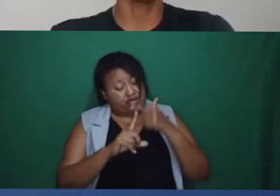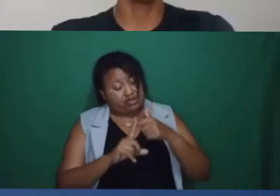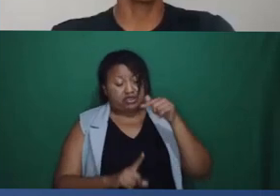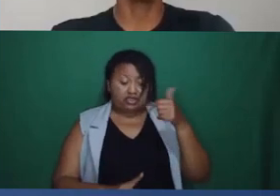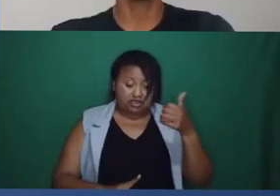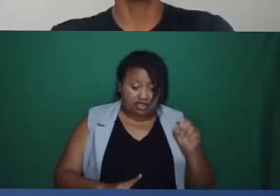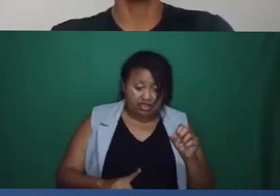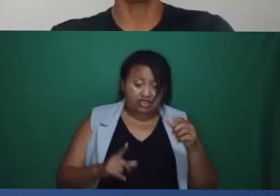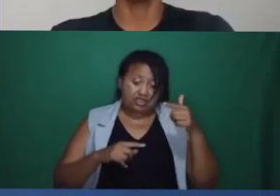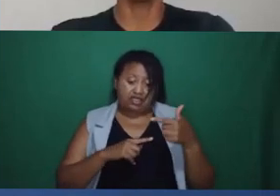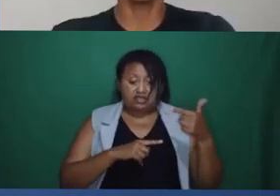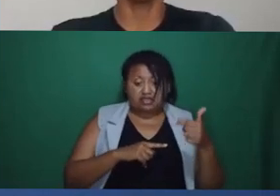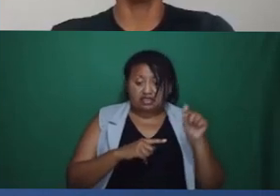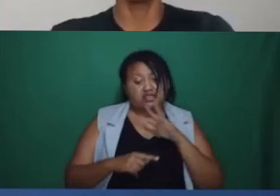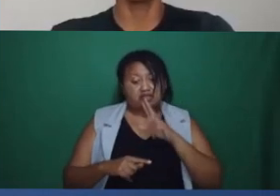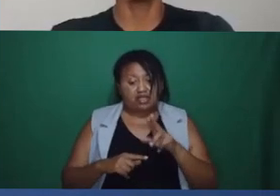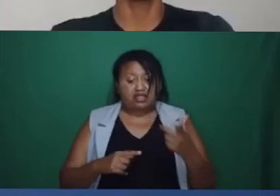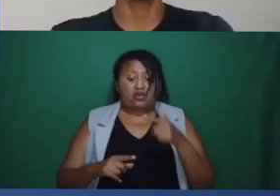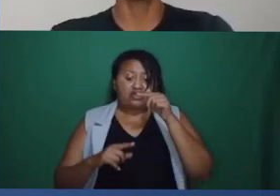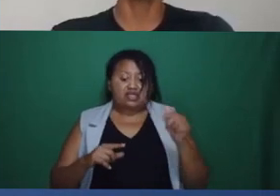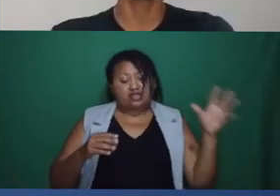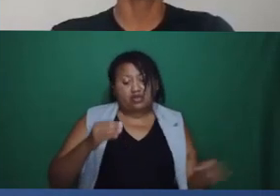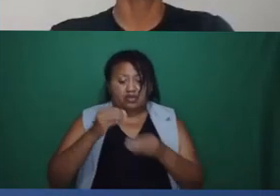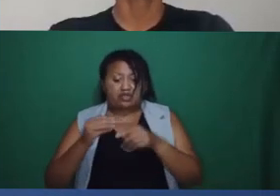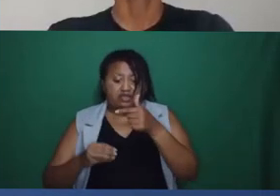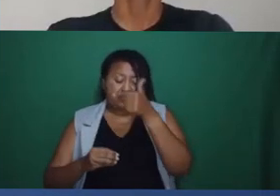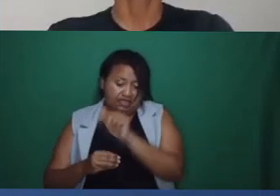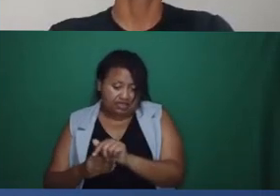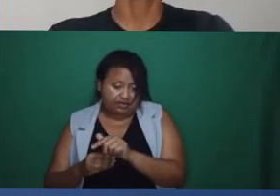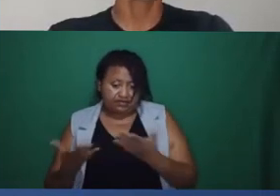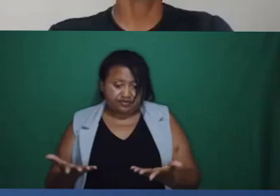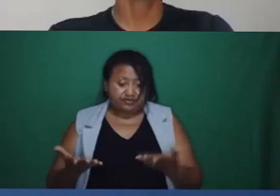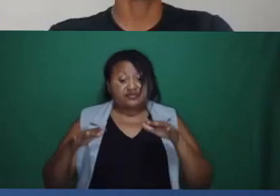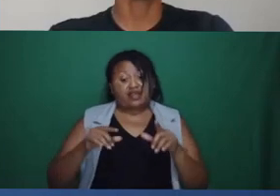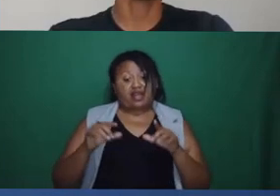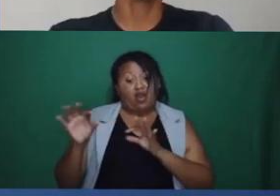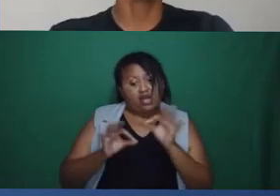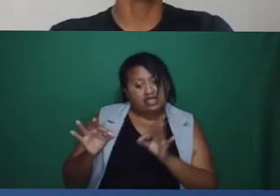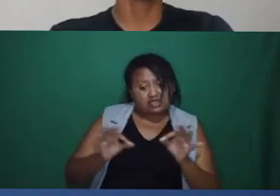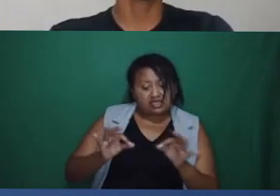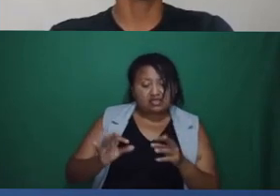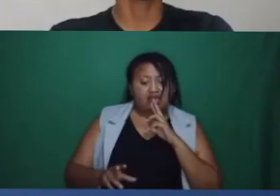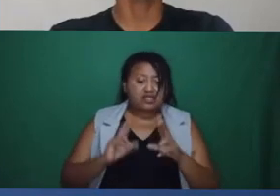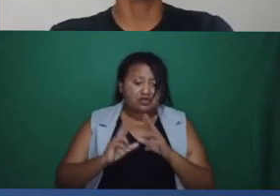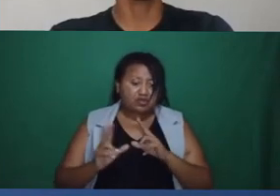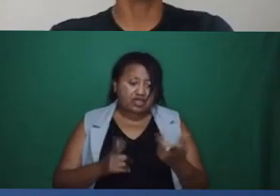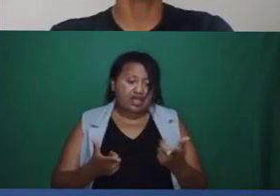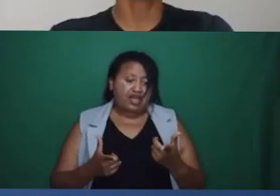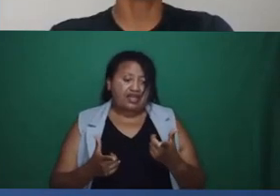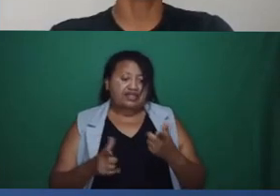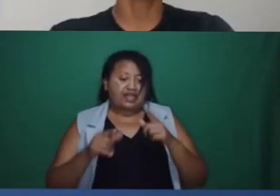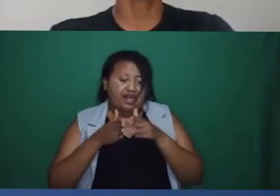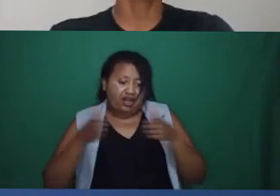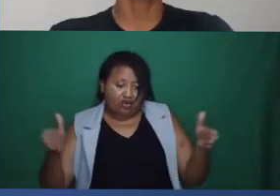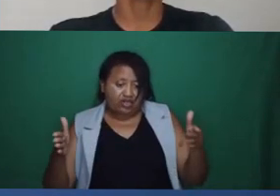a largura 7 comprimento 7 + 10 que é 17 em ordem nas alternativas eu tenho largura 7